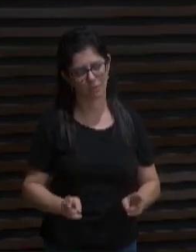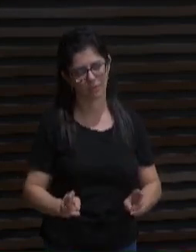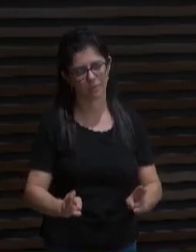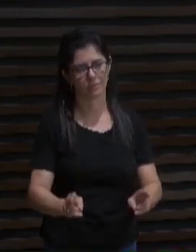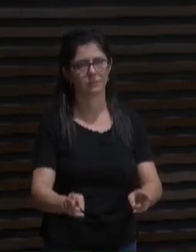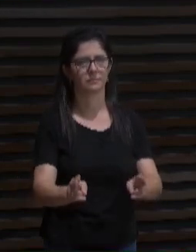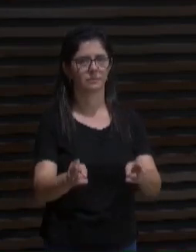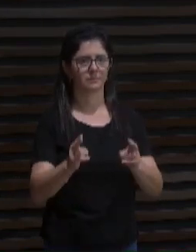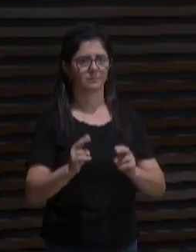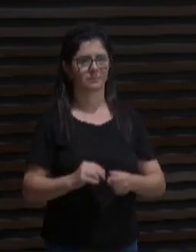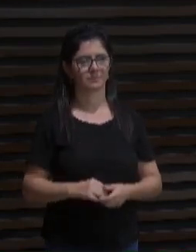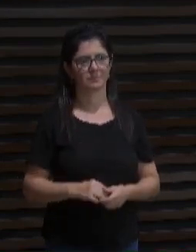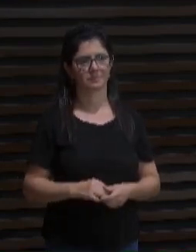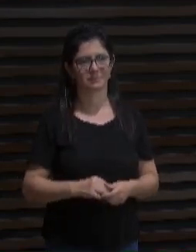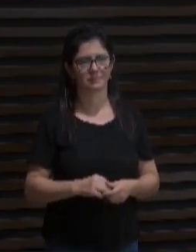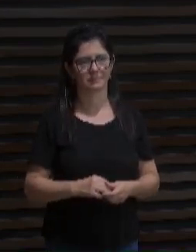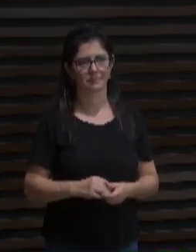continuamente.